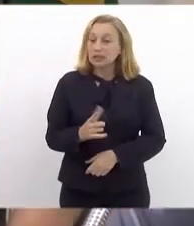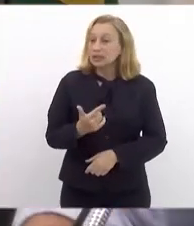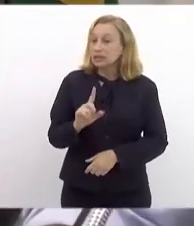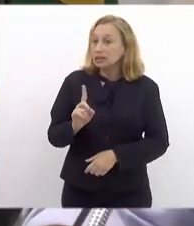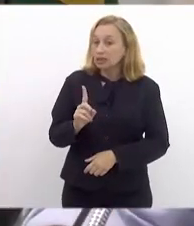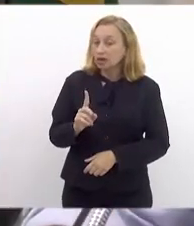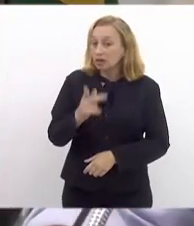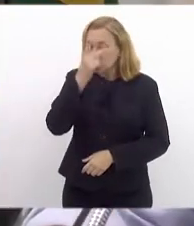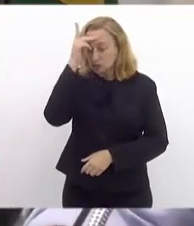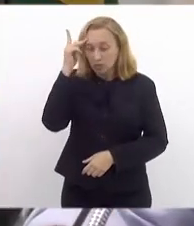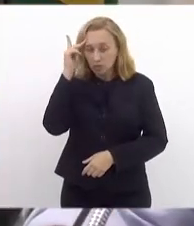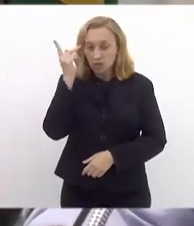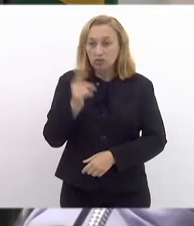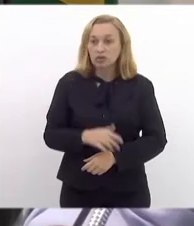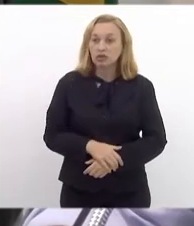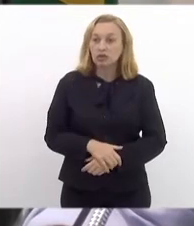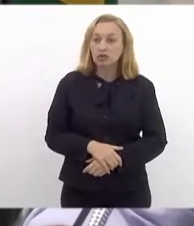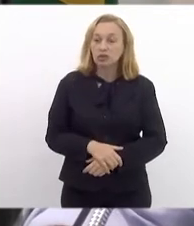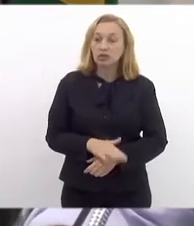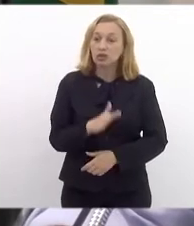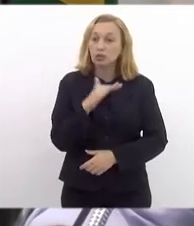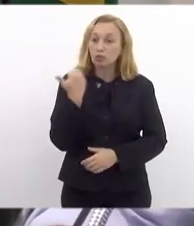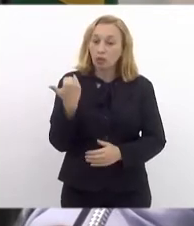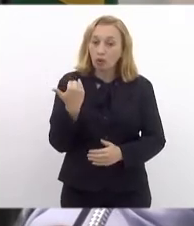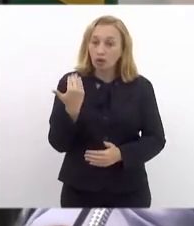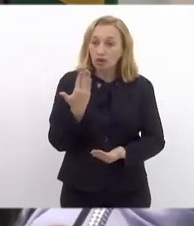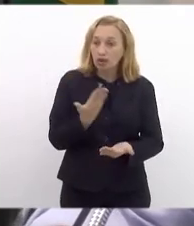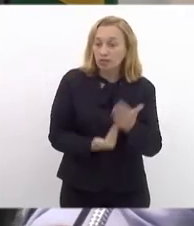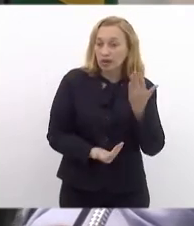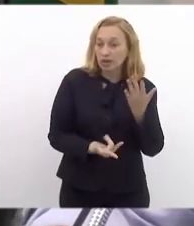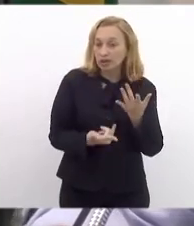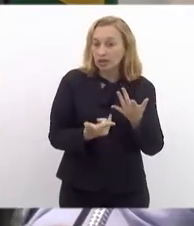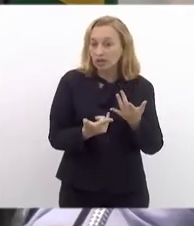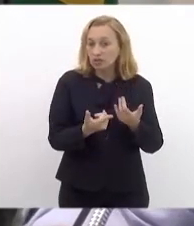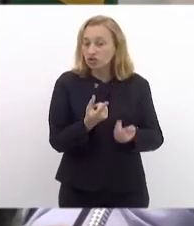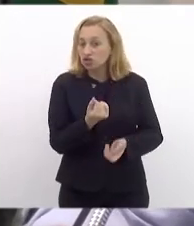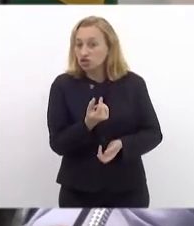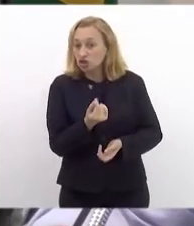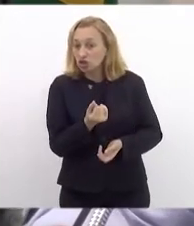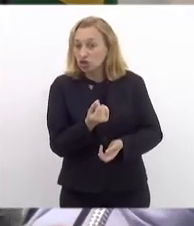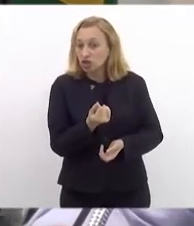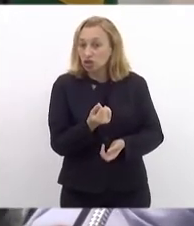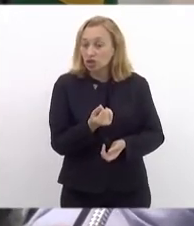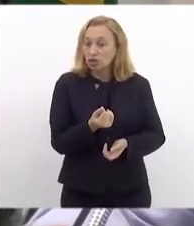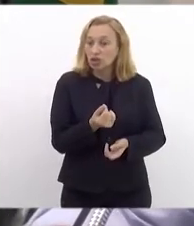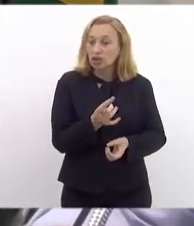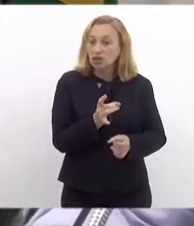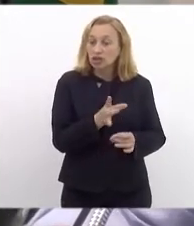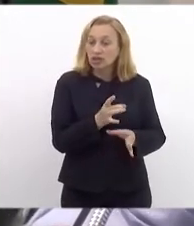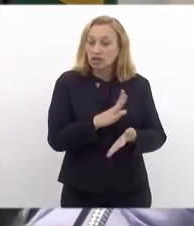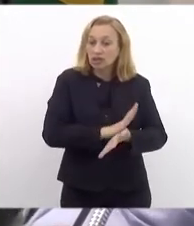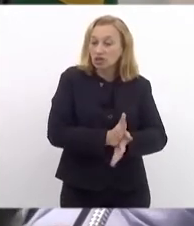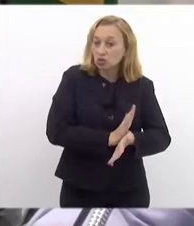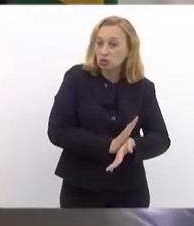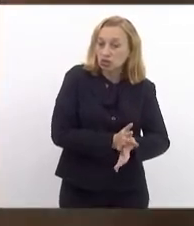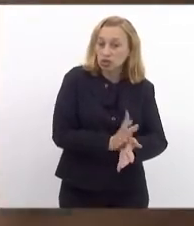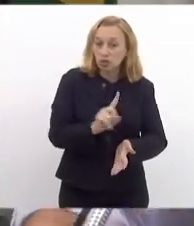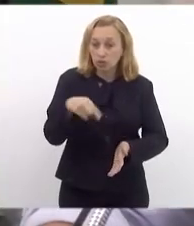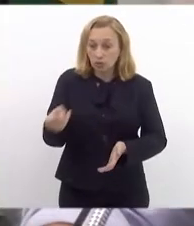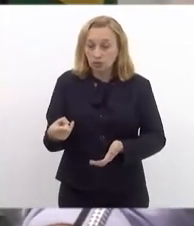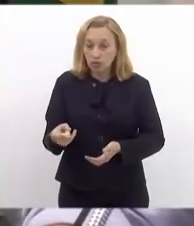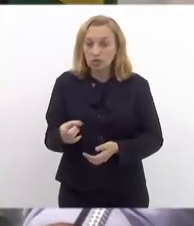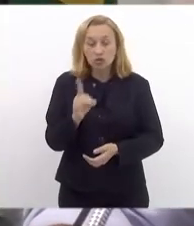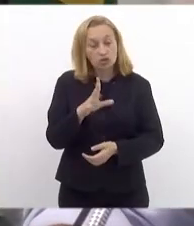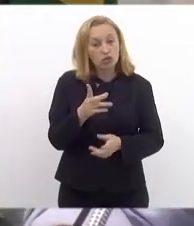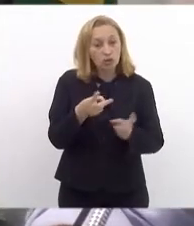pessoas que estão sendo mortas perdendo os seus bens o comércio está sendo destruída de sete são tá